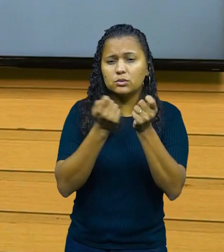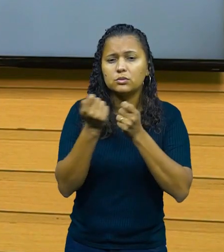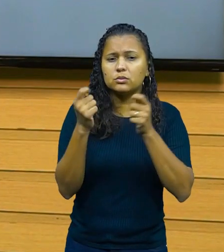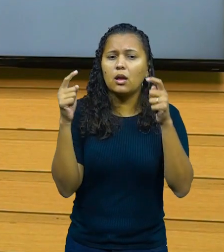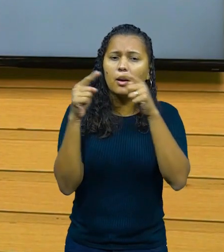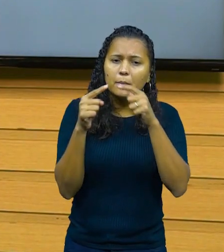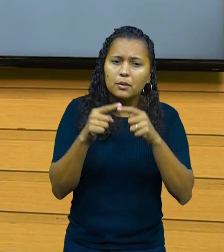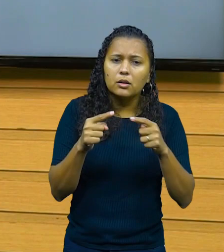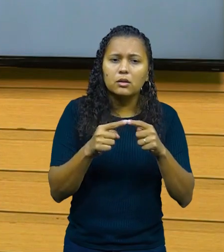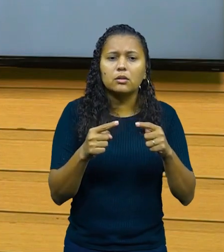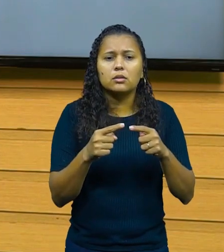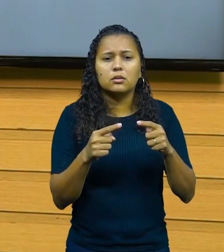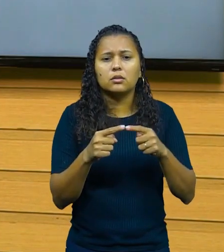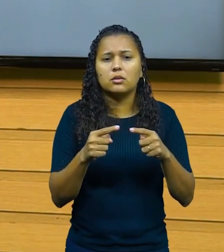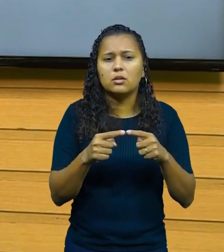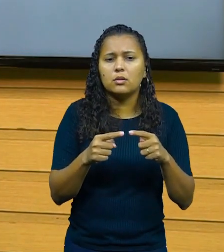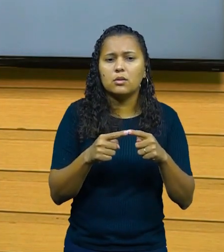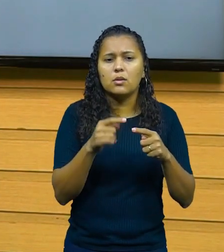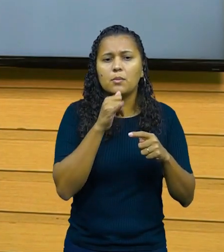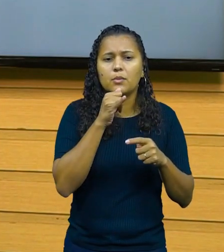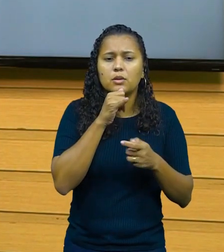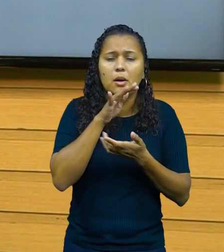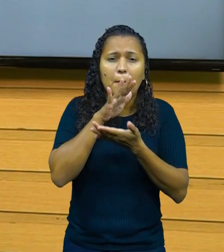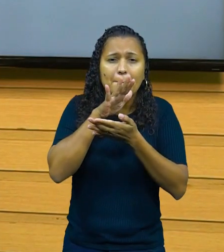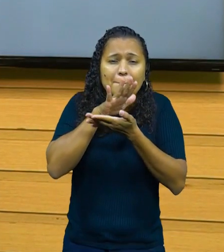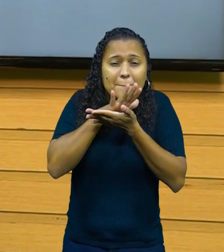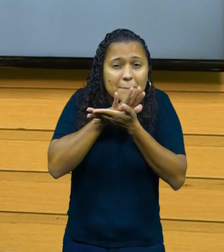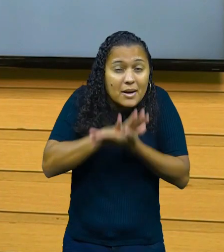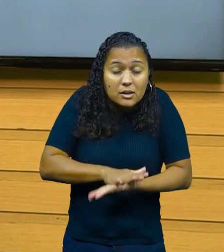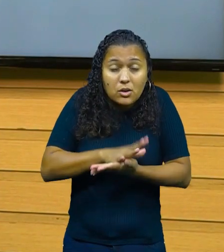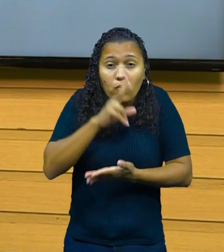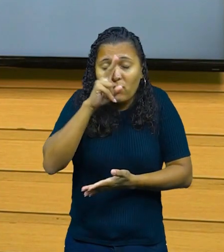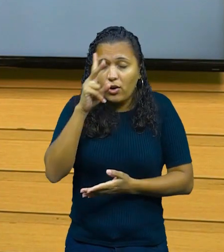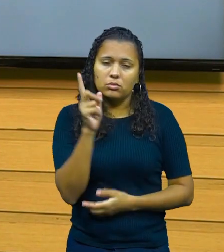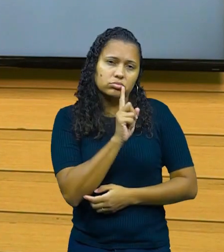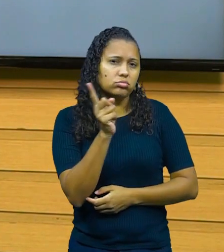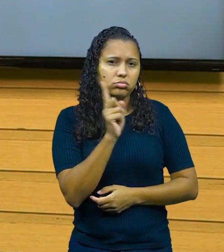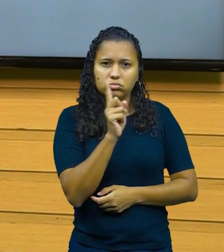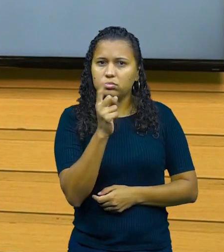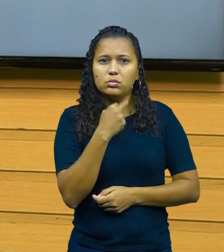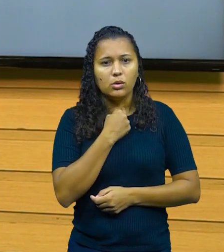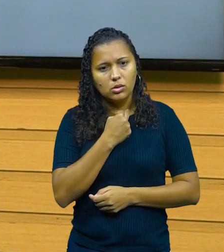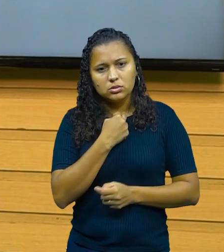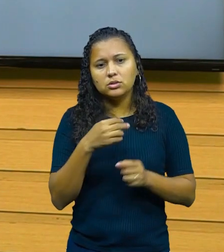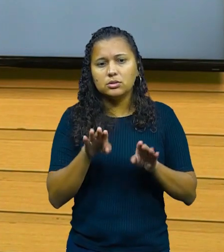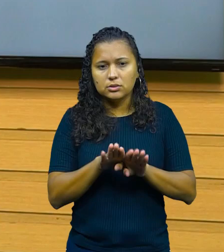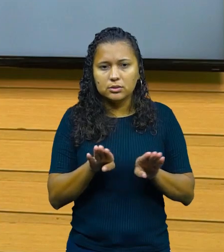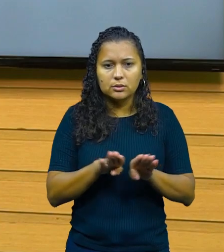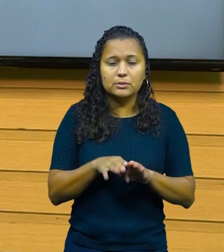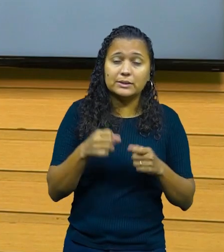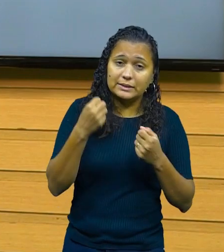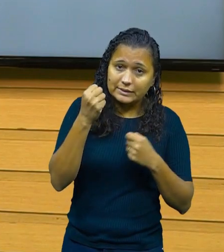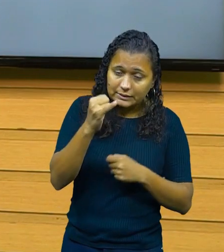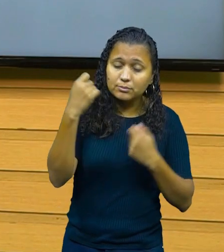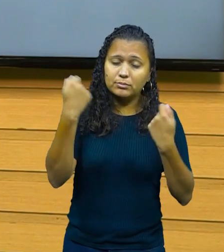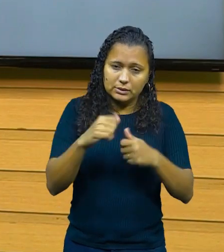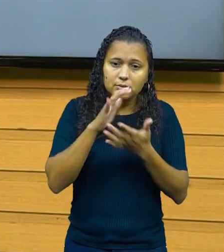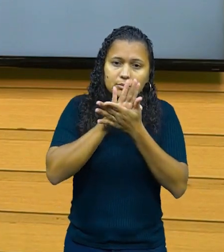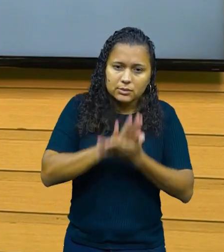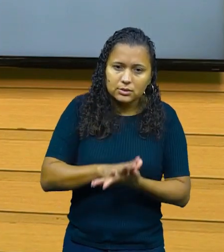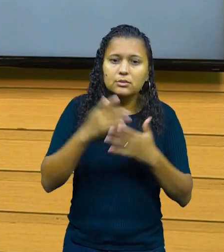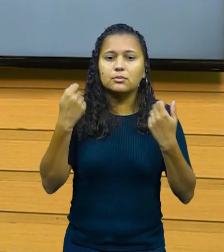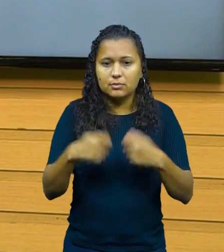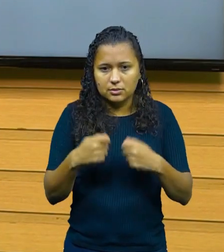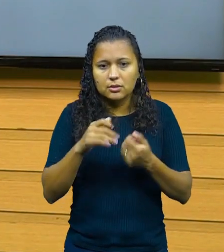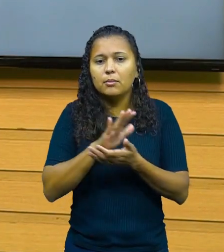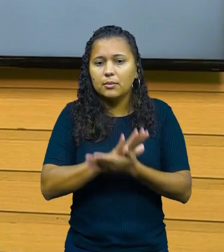controladores eles vão ser aplicados, eles não devem exercer uma pressão muito grande e nem deixar de exercer caso seja necessário.